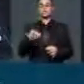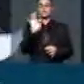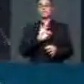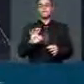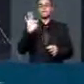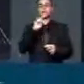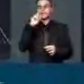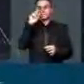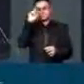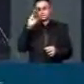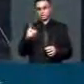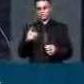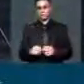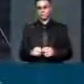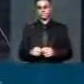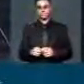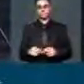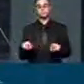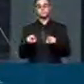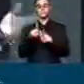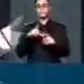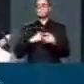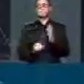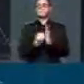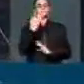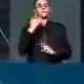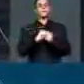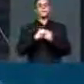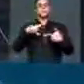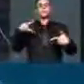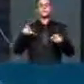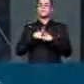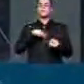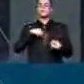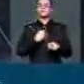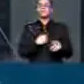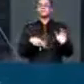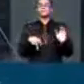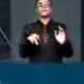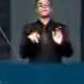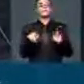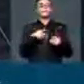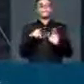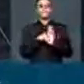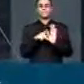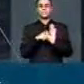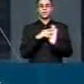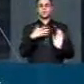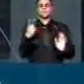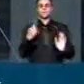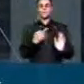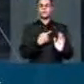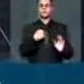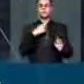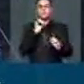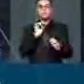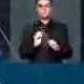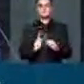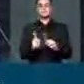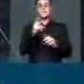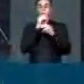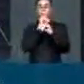Existem vários sites, no nosso próprio, na nossa fanpage, da do deputado Everton Rocha, eu tenho colocado sempre informações lá